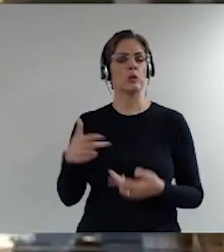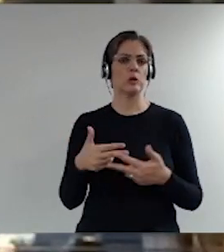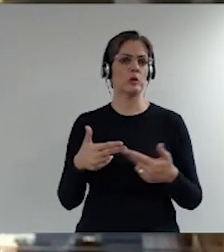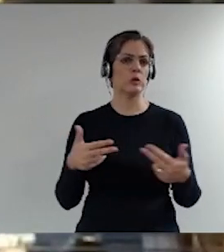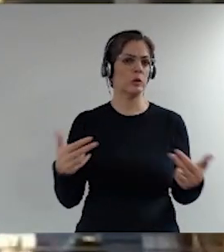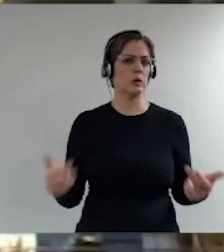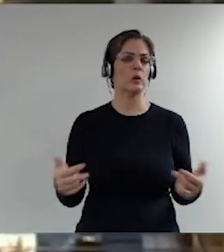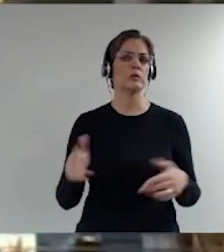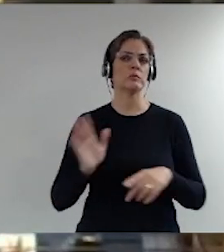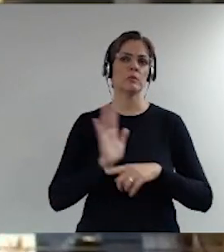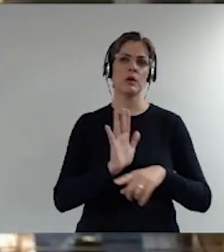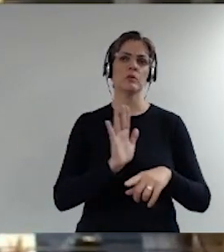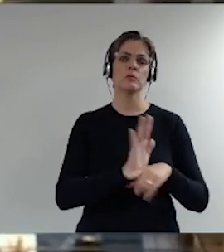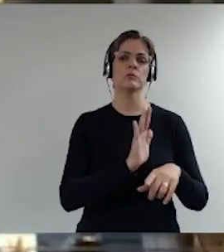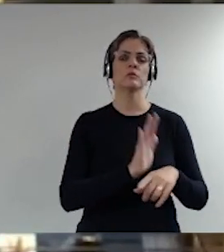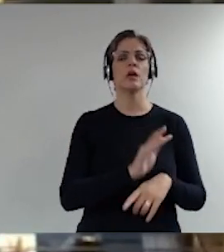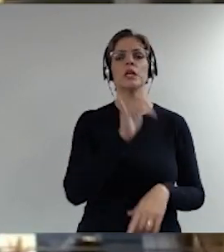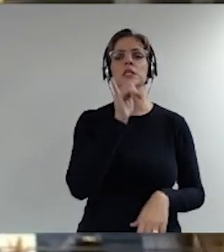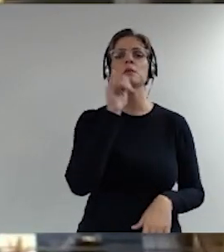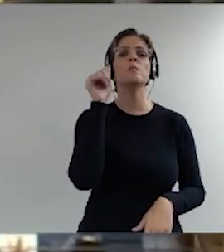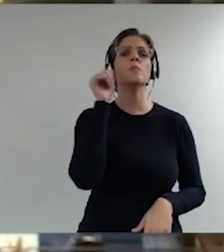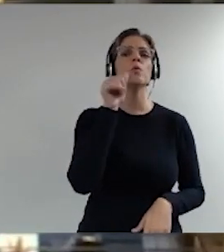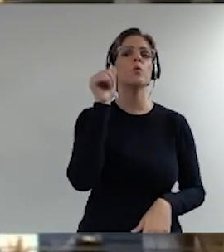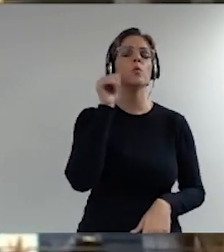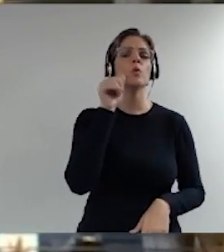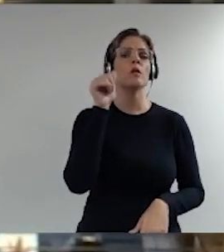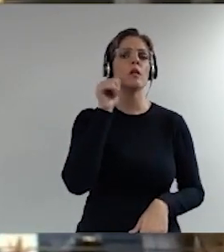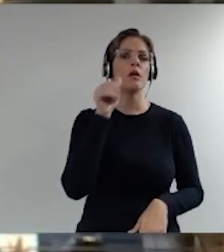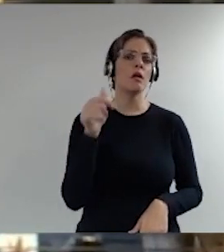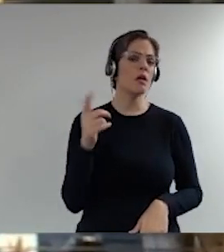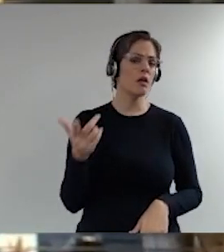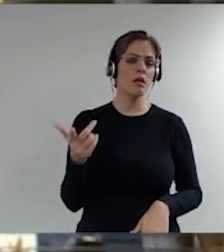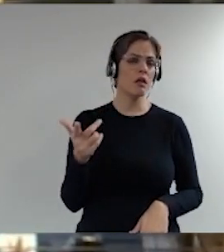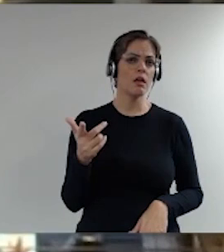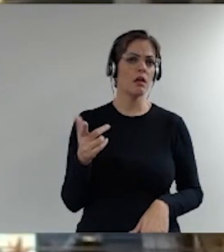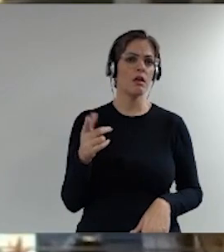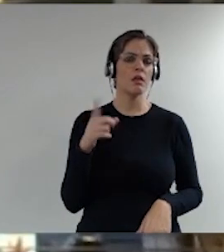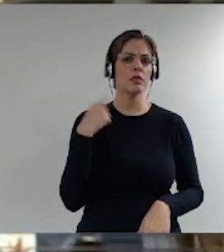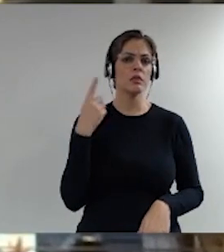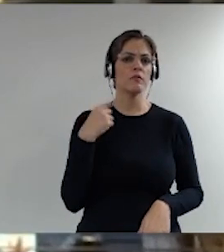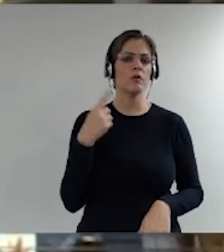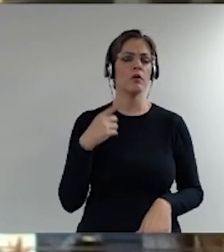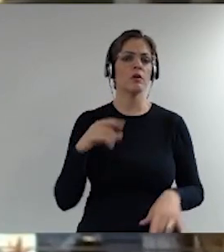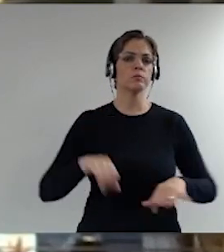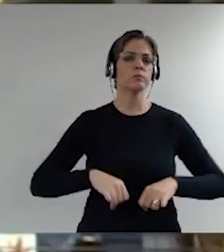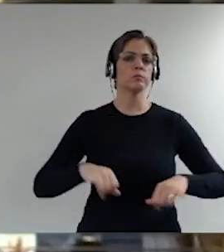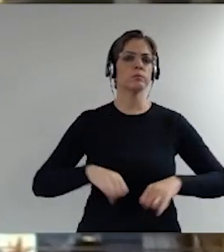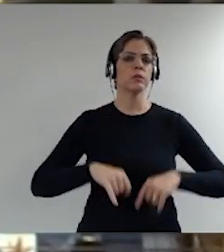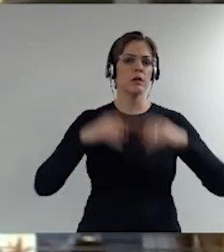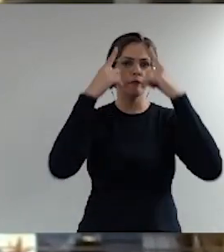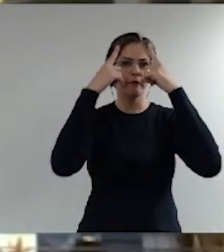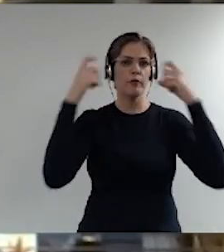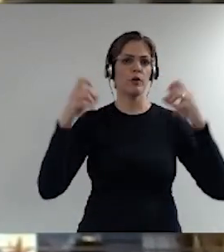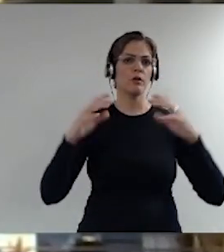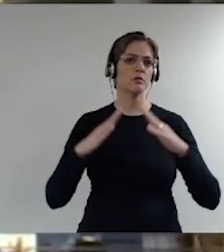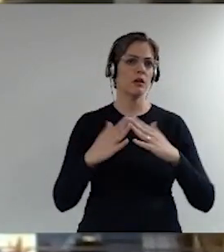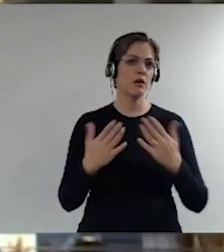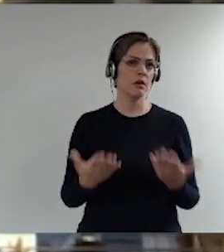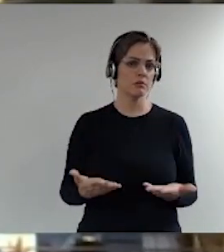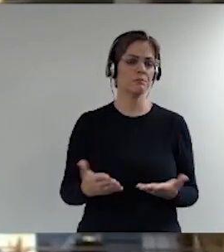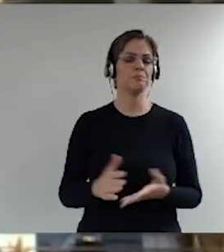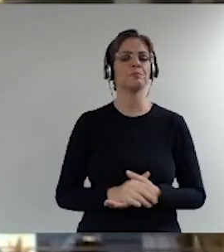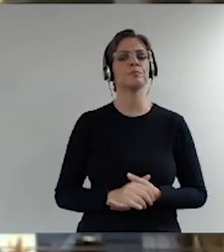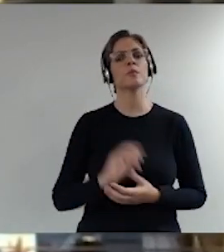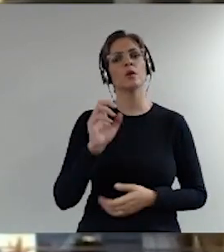para beneficiar aquela mulher advogada vítima de violência doméstica que cessa sua coabitação com o marido. Nós criamos